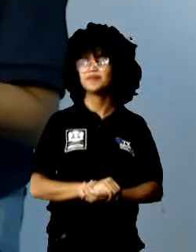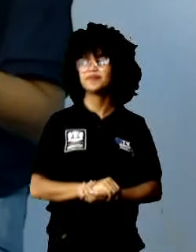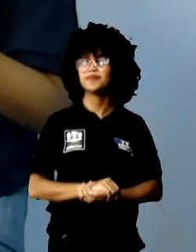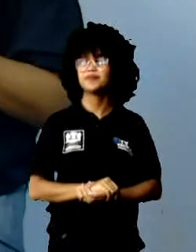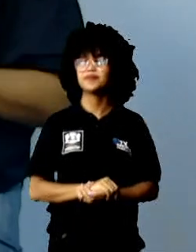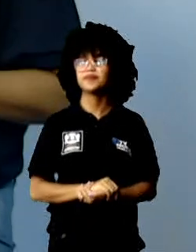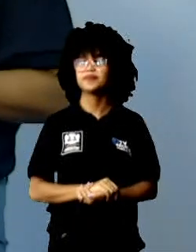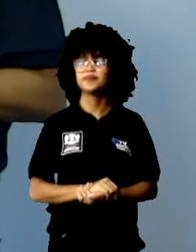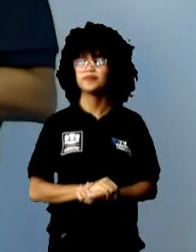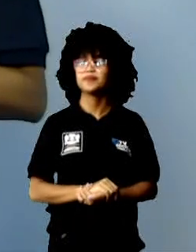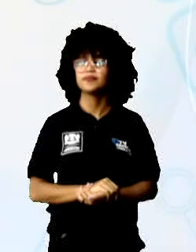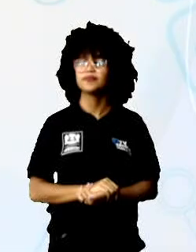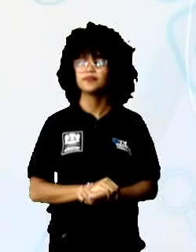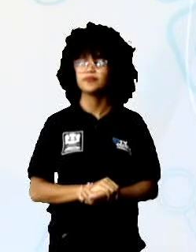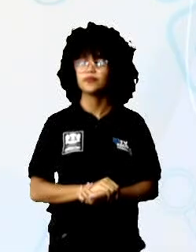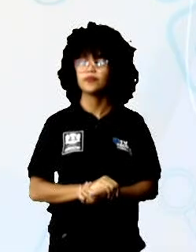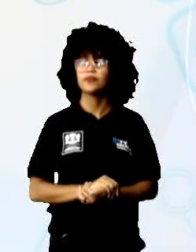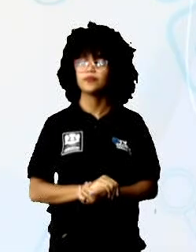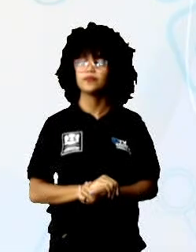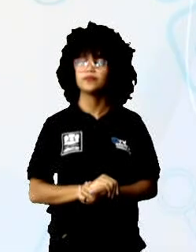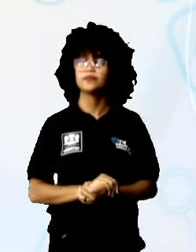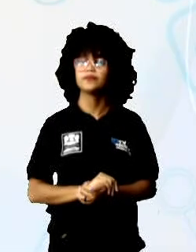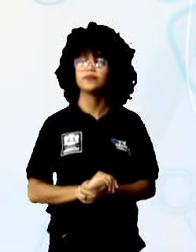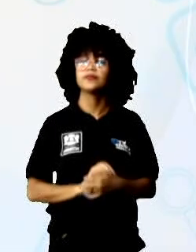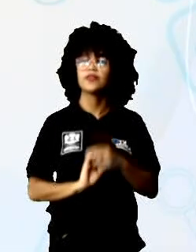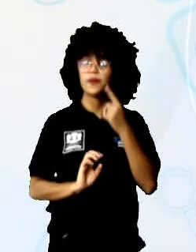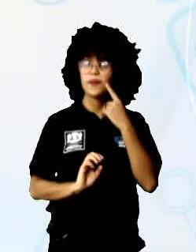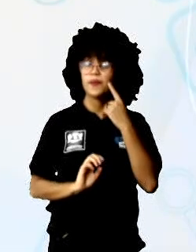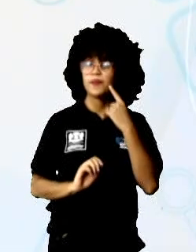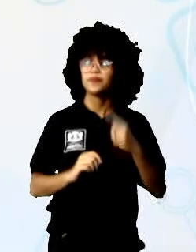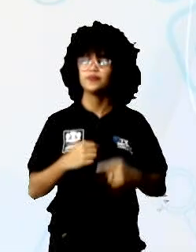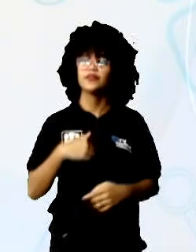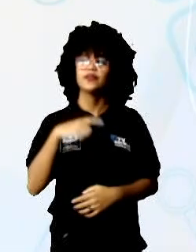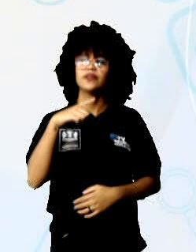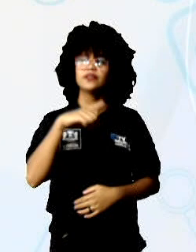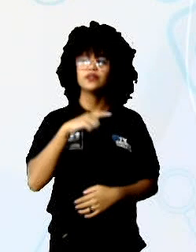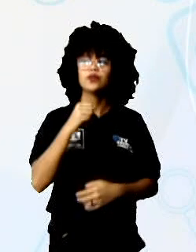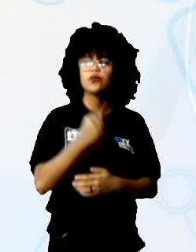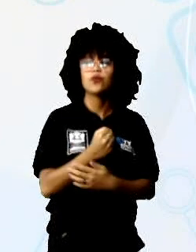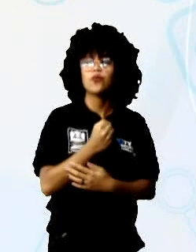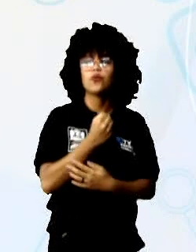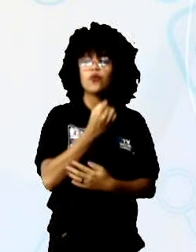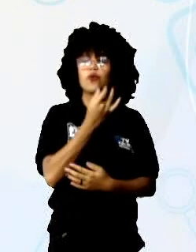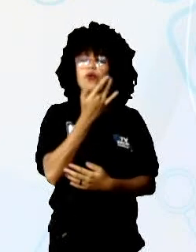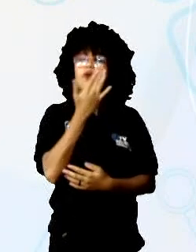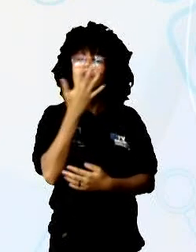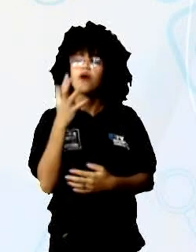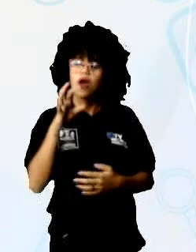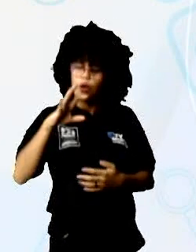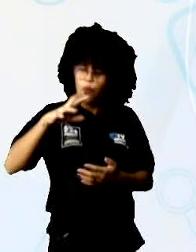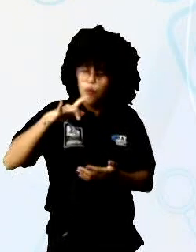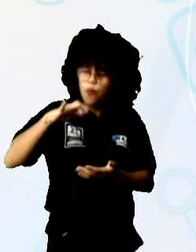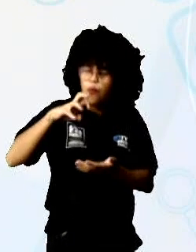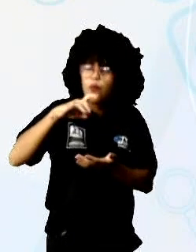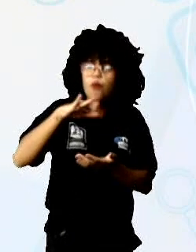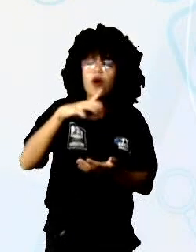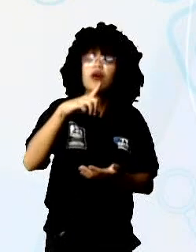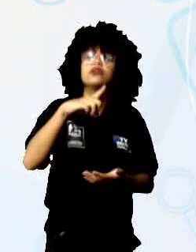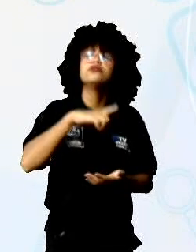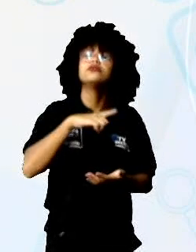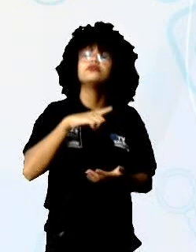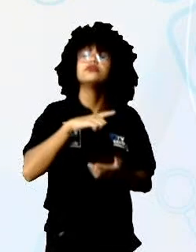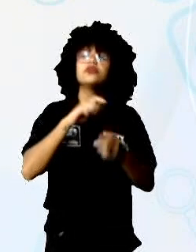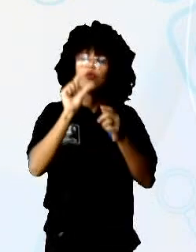comigo e olha aí ó eu tenho Quantas patas tinha